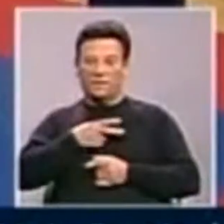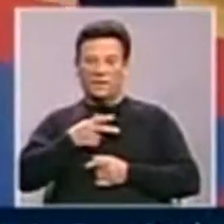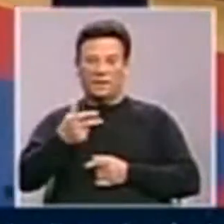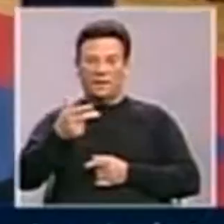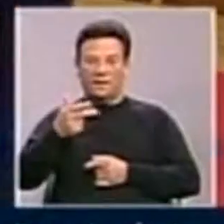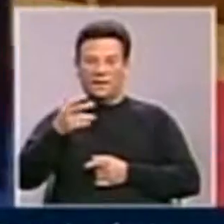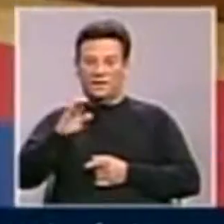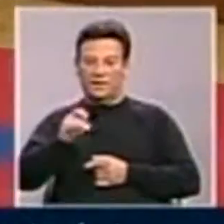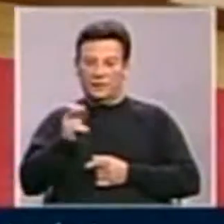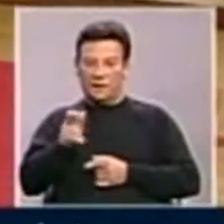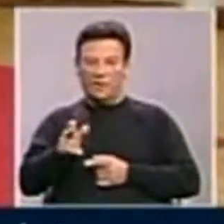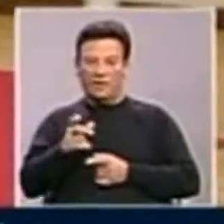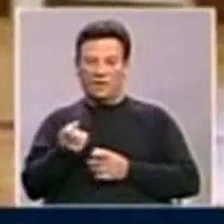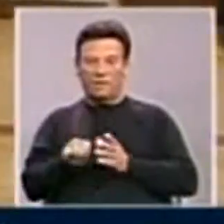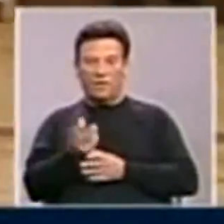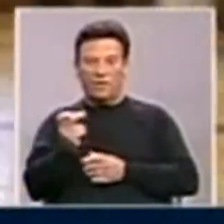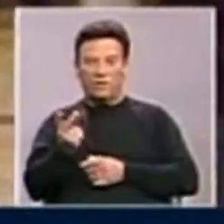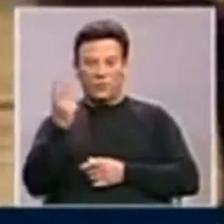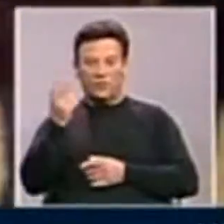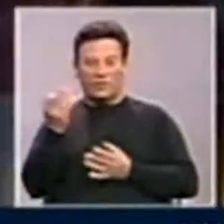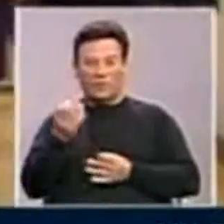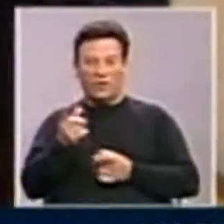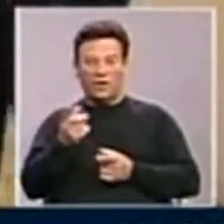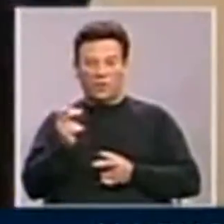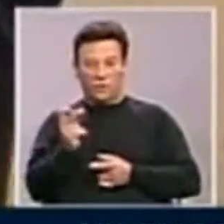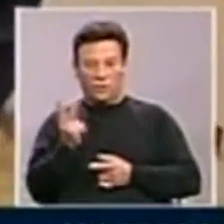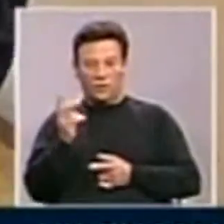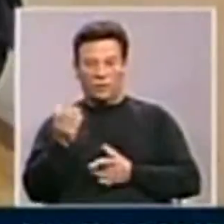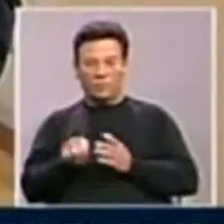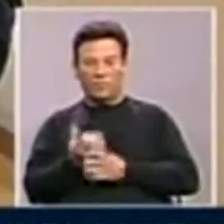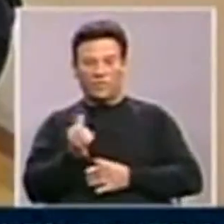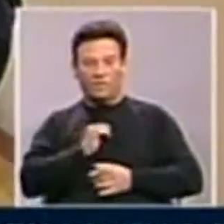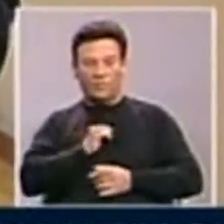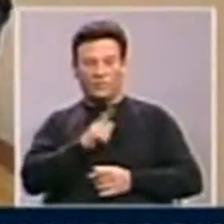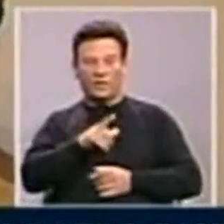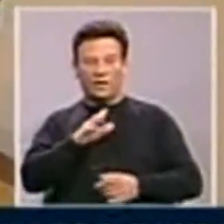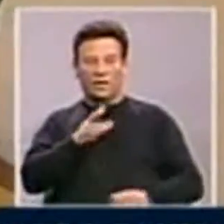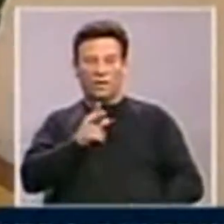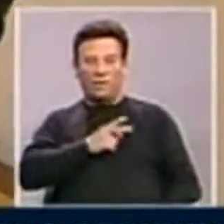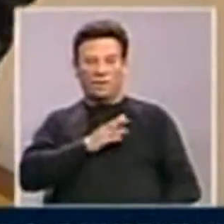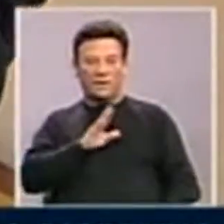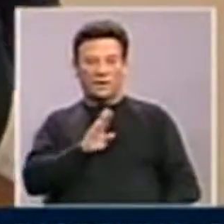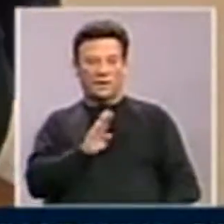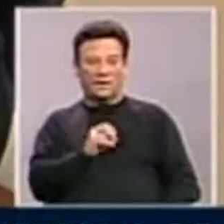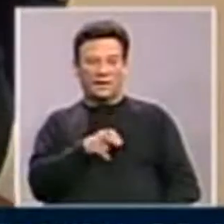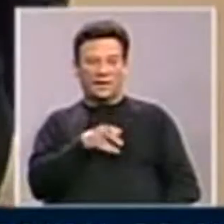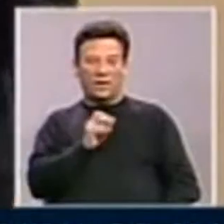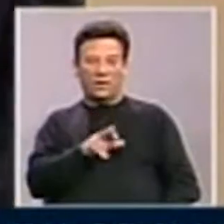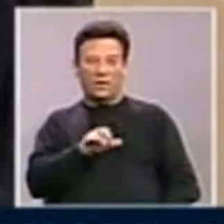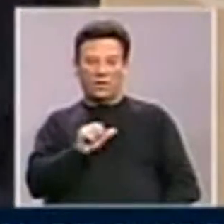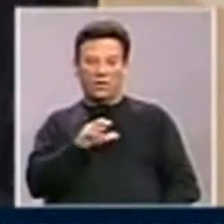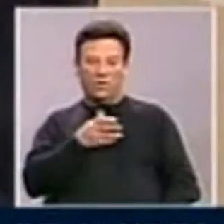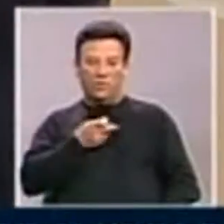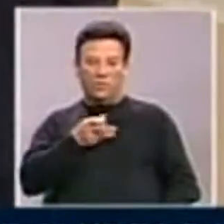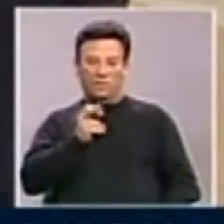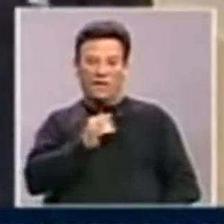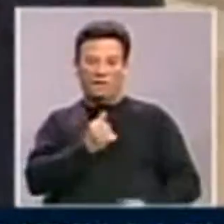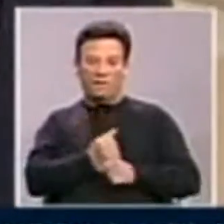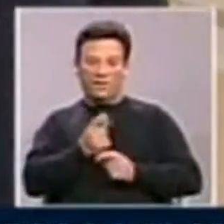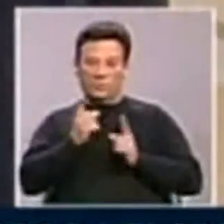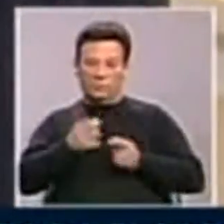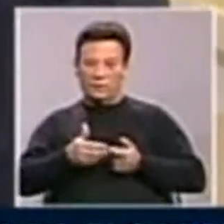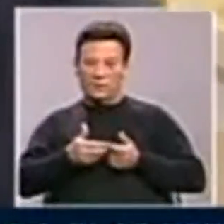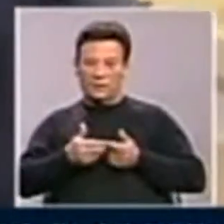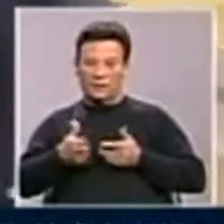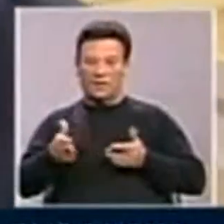Tem 2 anos. Foi iniciado por nós, foi a Universidade Sénior de Gondomar que deu o pontapé de saída e